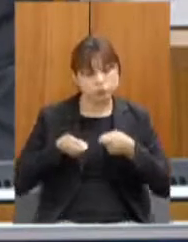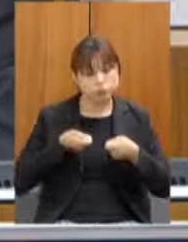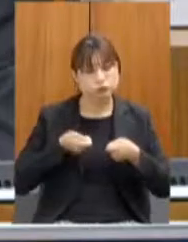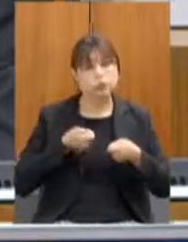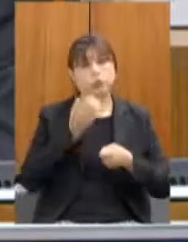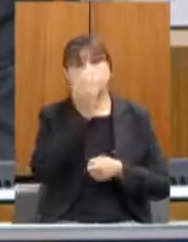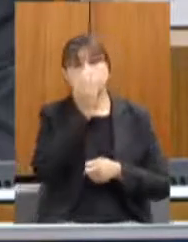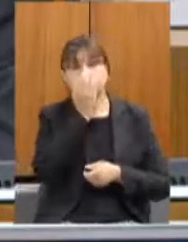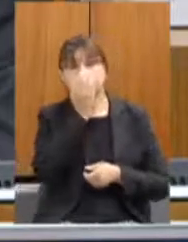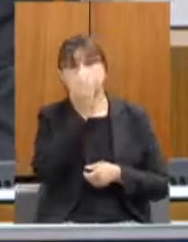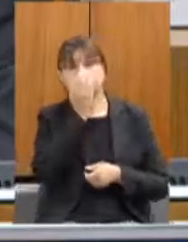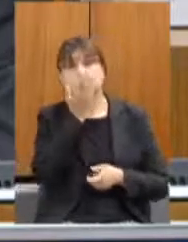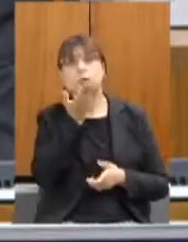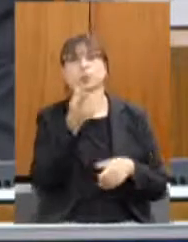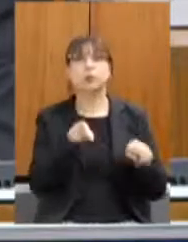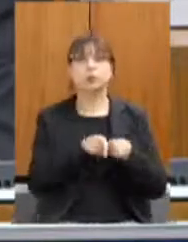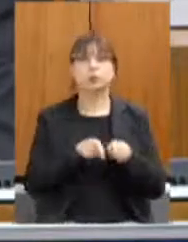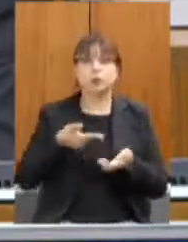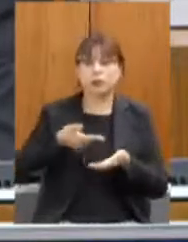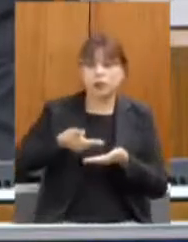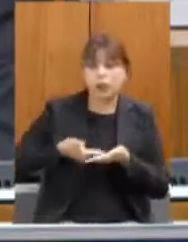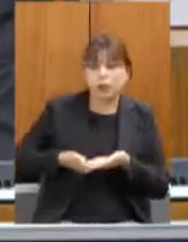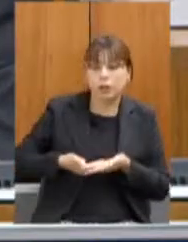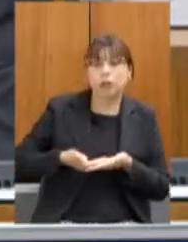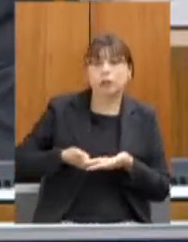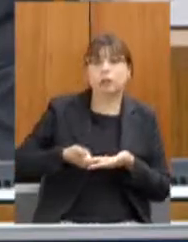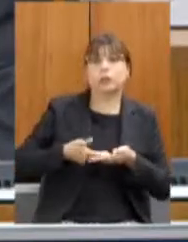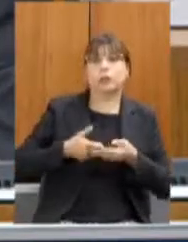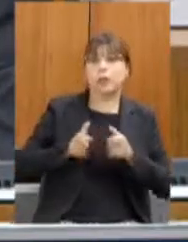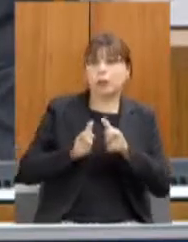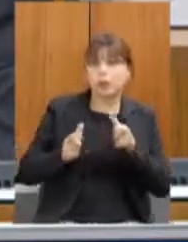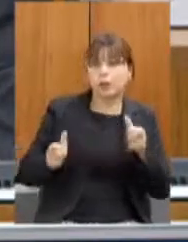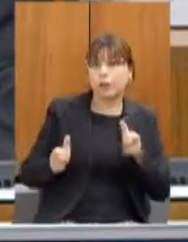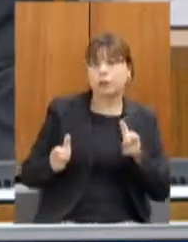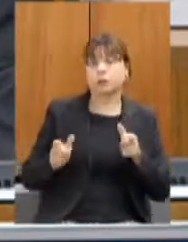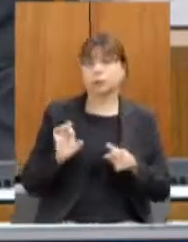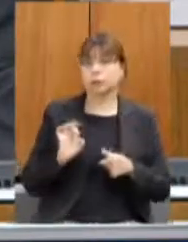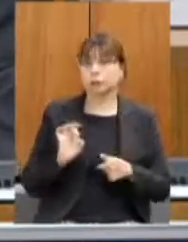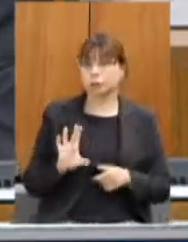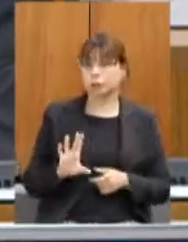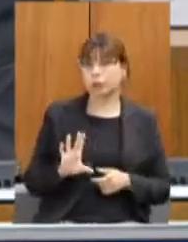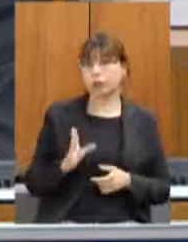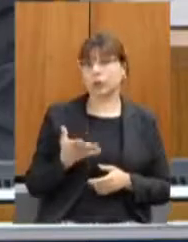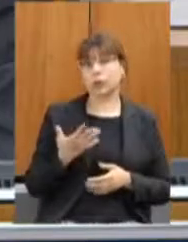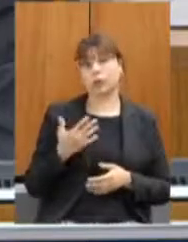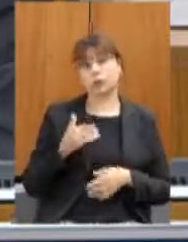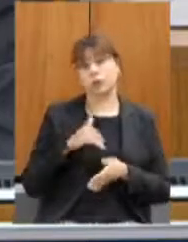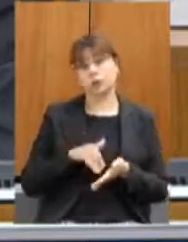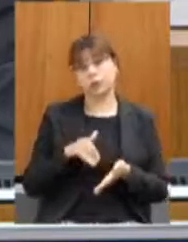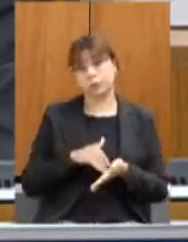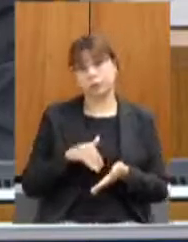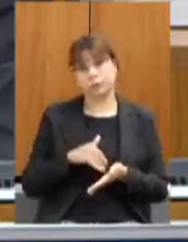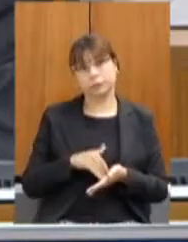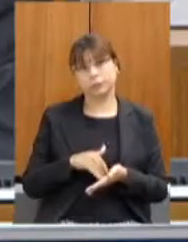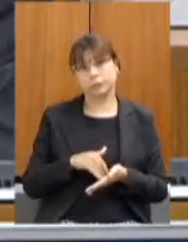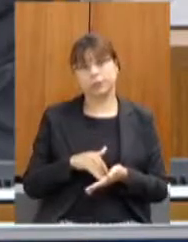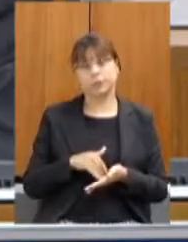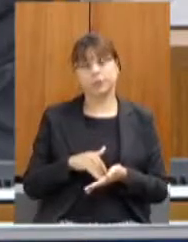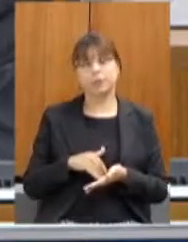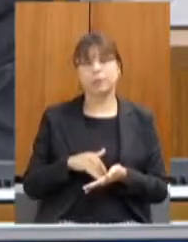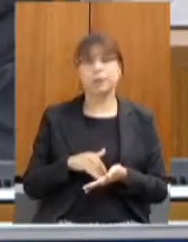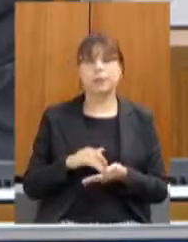respiradores ampliação de leitos ou seja além da Secretaria Estadual de Saúde nos tivemos a participação da